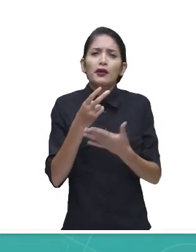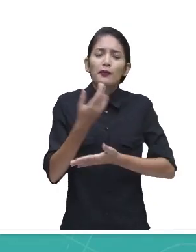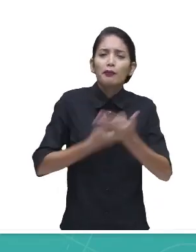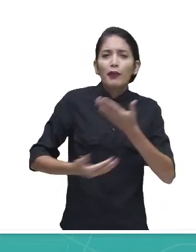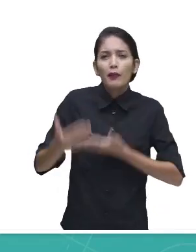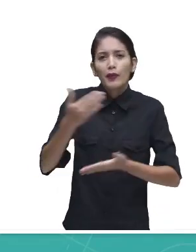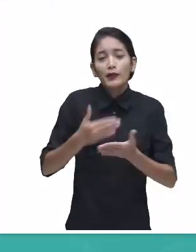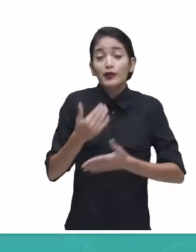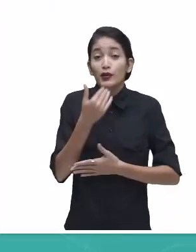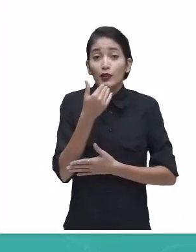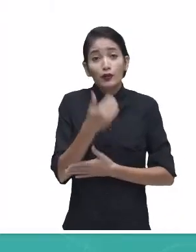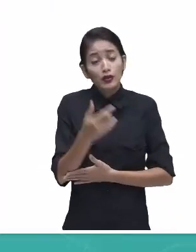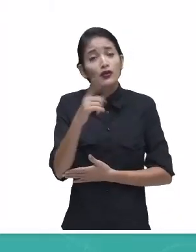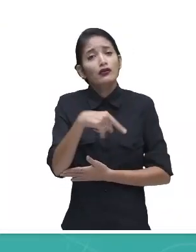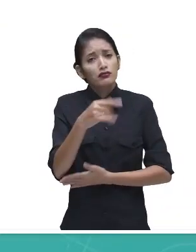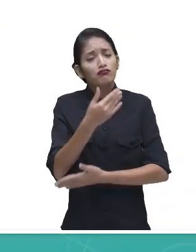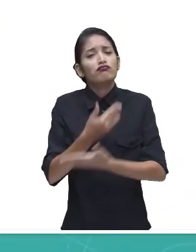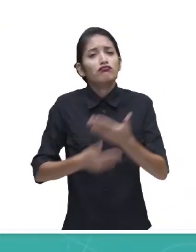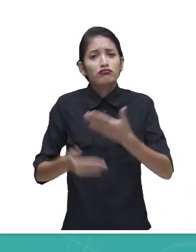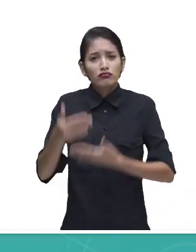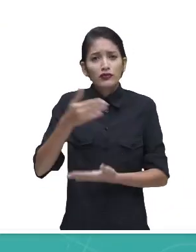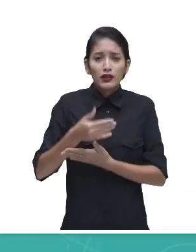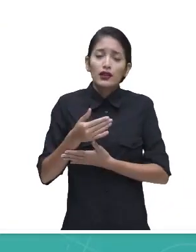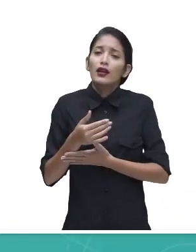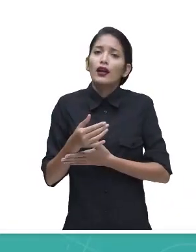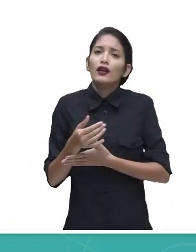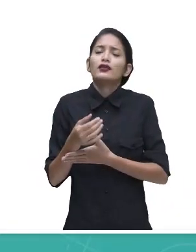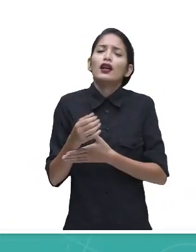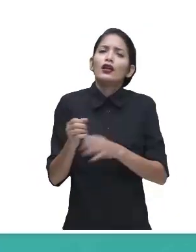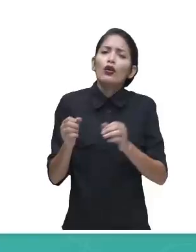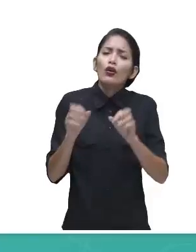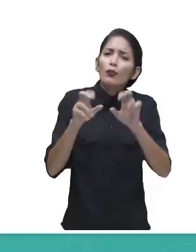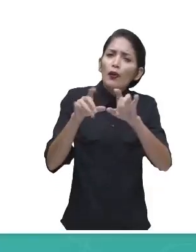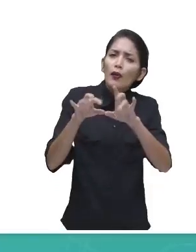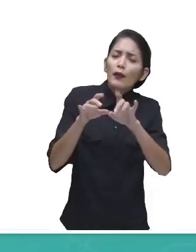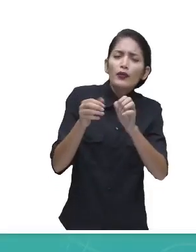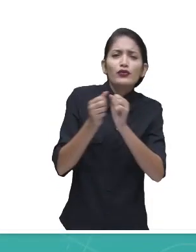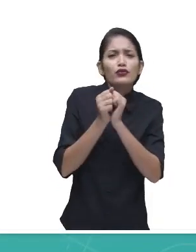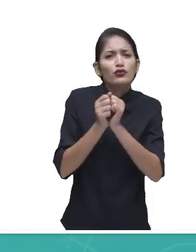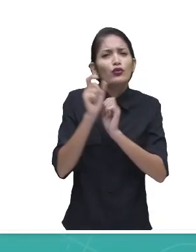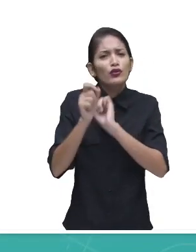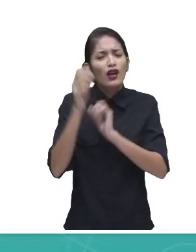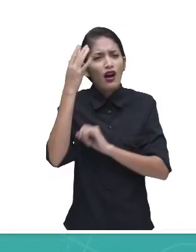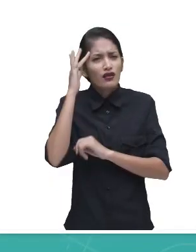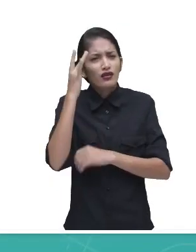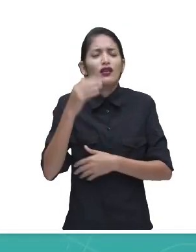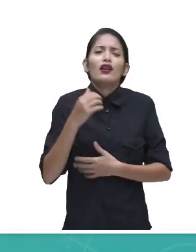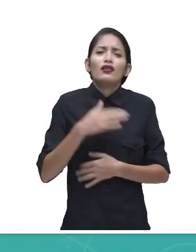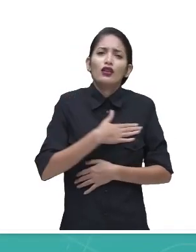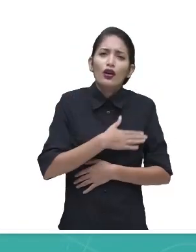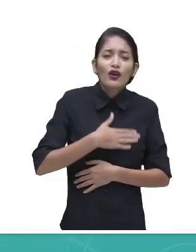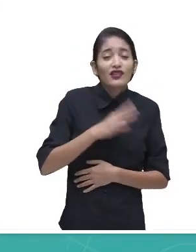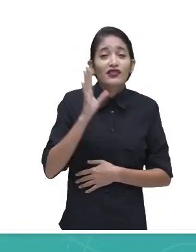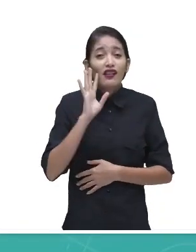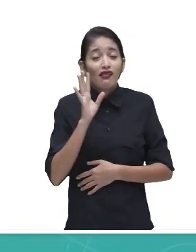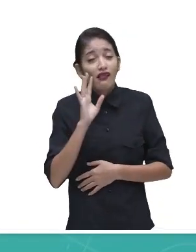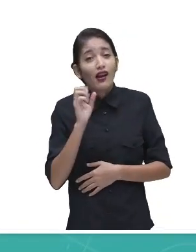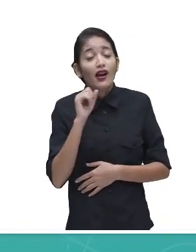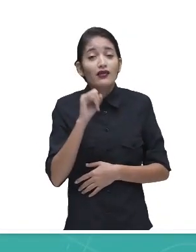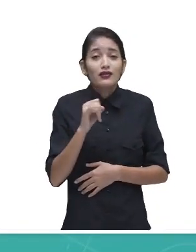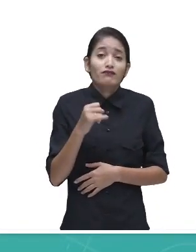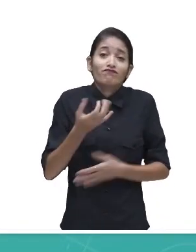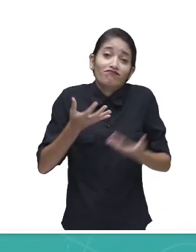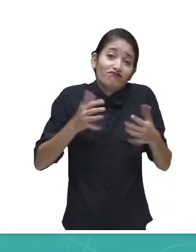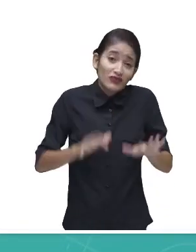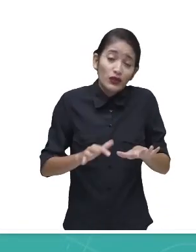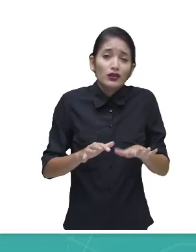Estou pedindo para que vocês participem, comentem comigo o que vocês acharam da aula, o que vocês acharam mais legal. Se vocês não gostaram